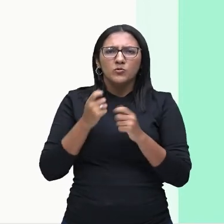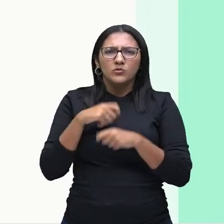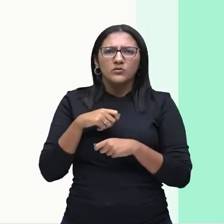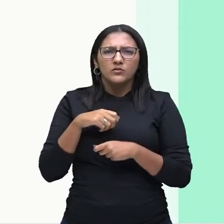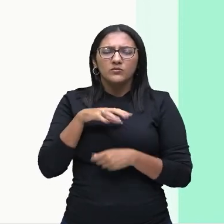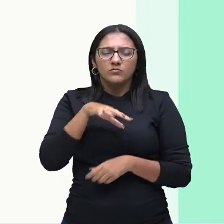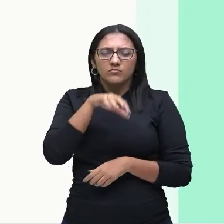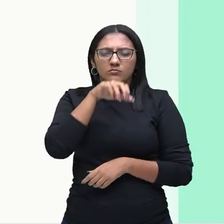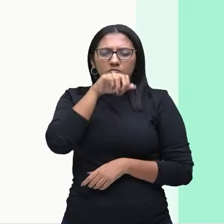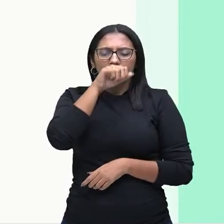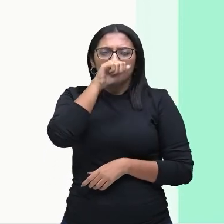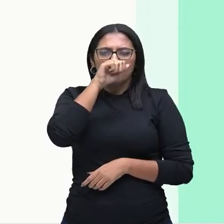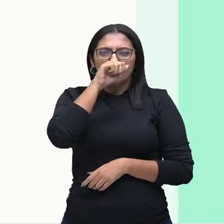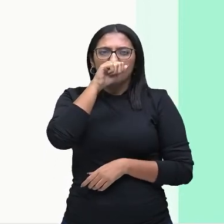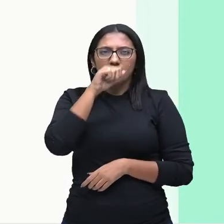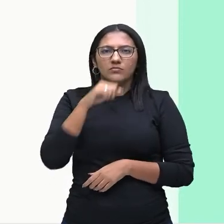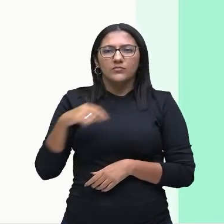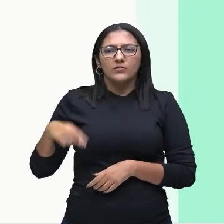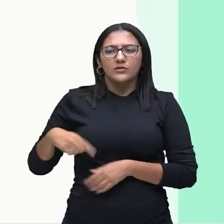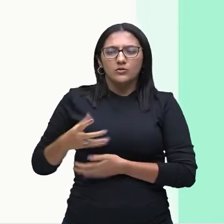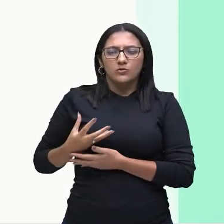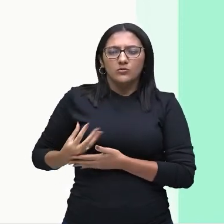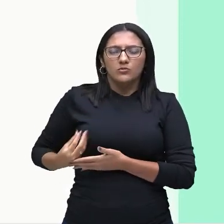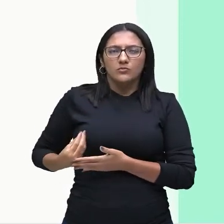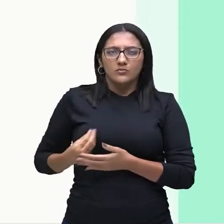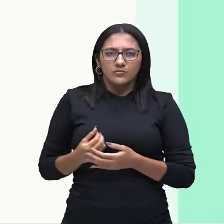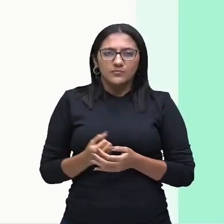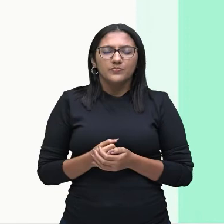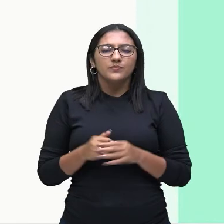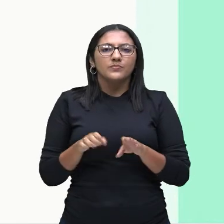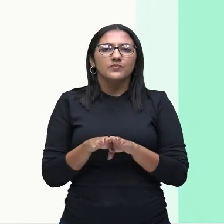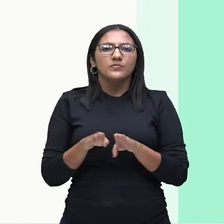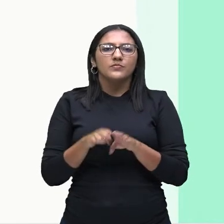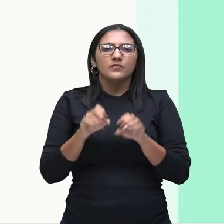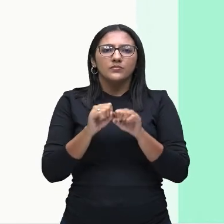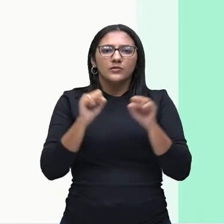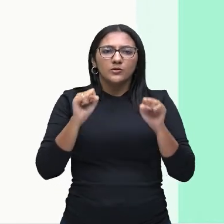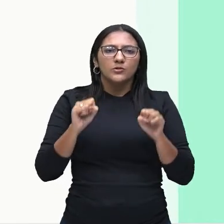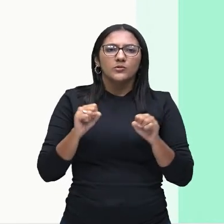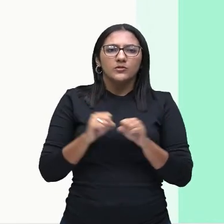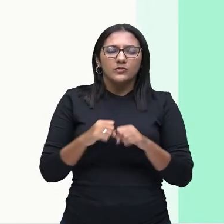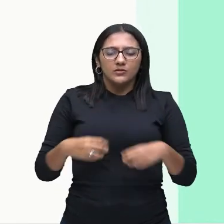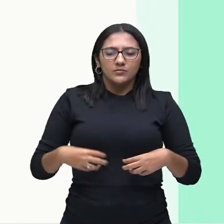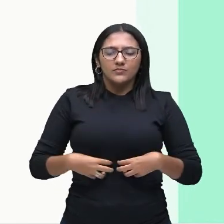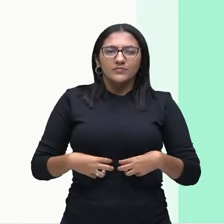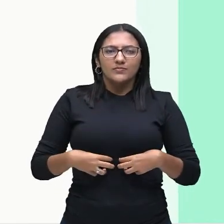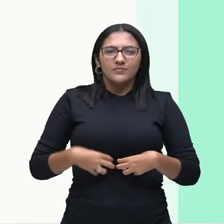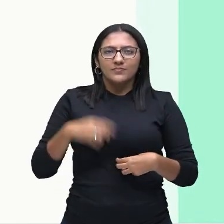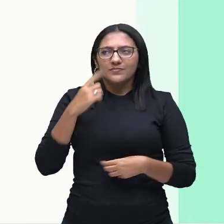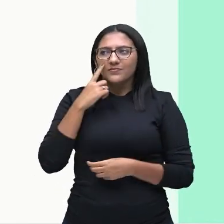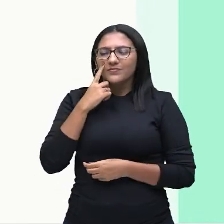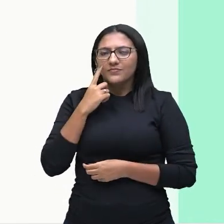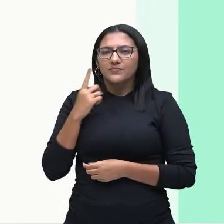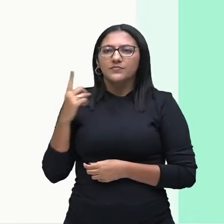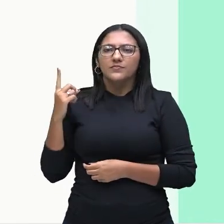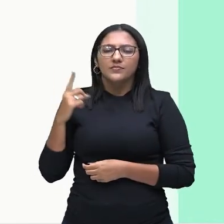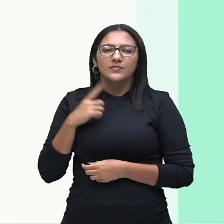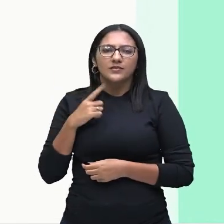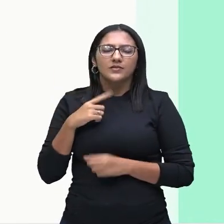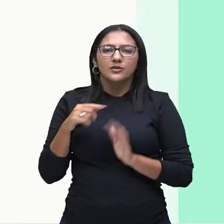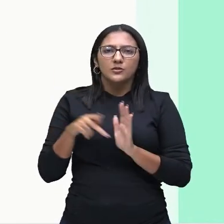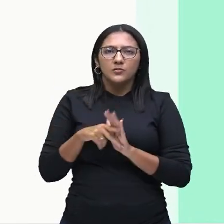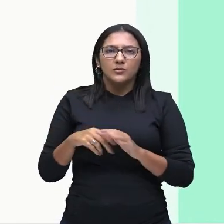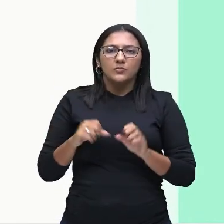os gases respiratórios, né? Vimos também o sistema excretor, representado aqui pelos órgãos que formam